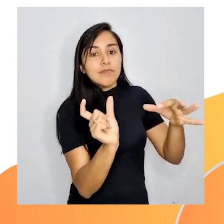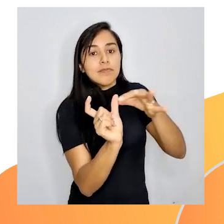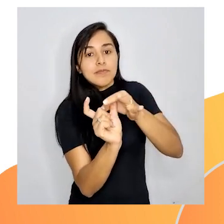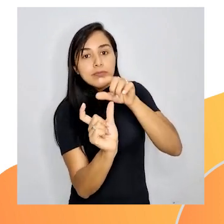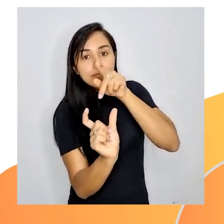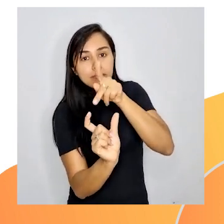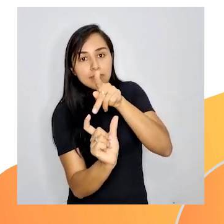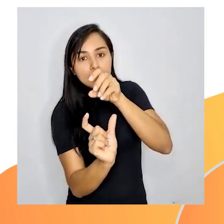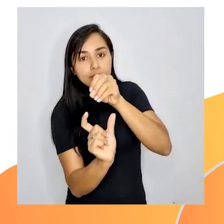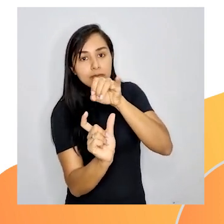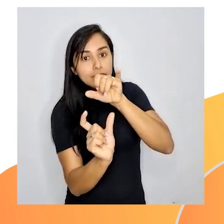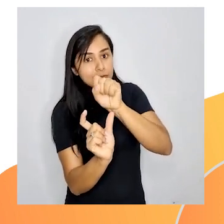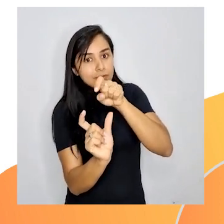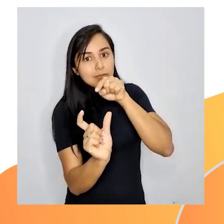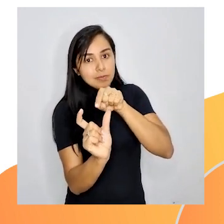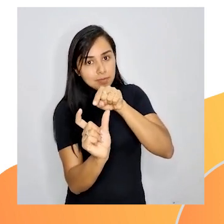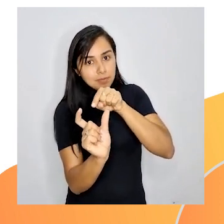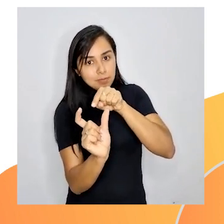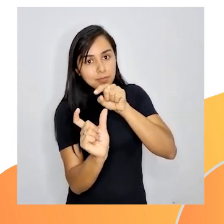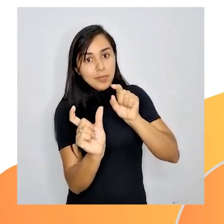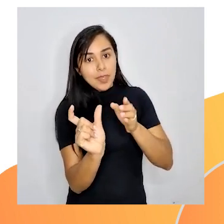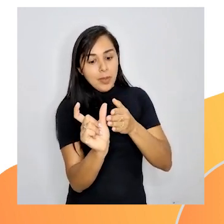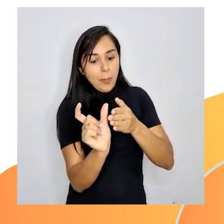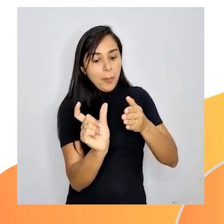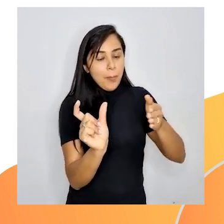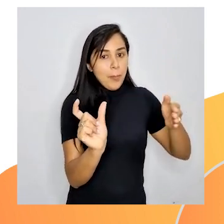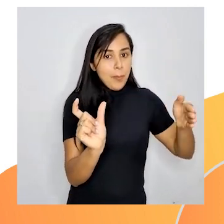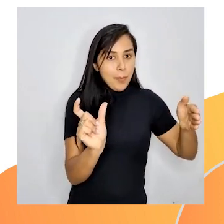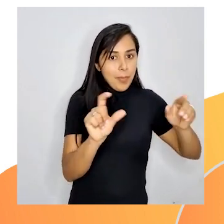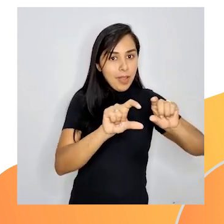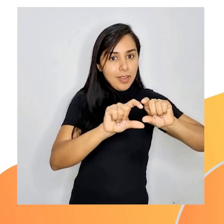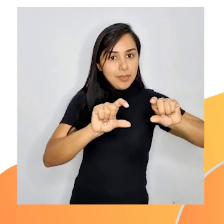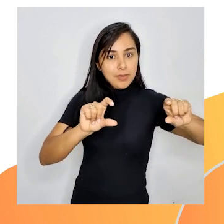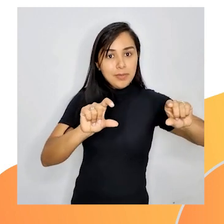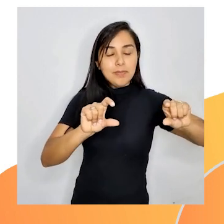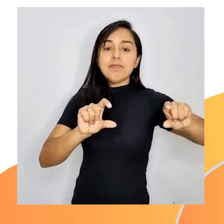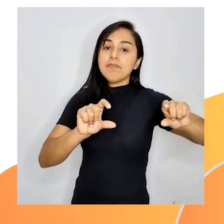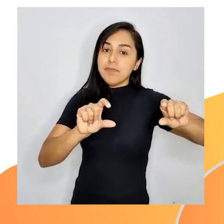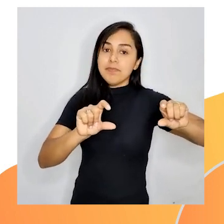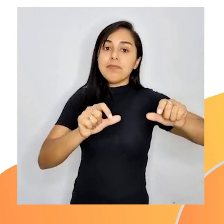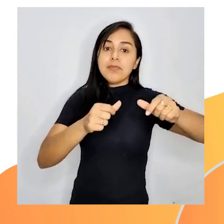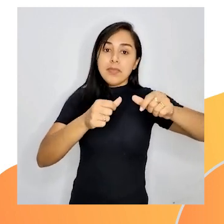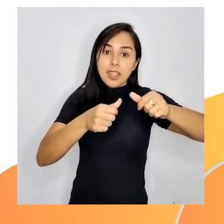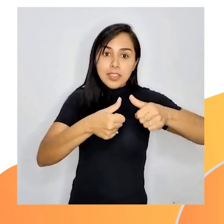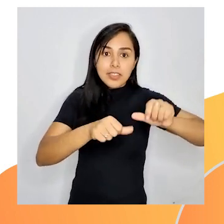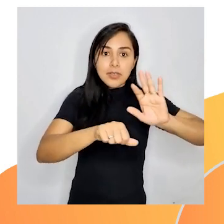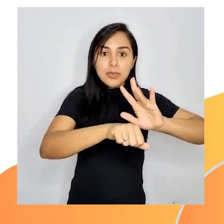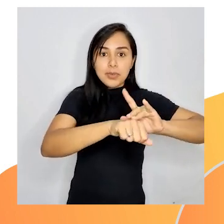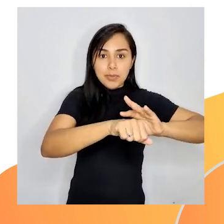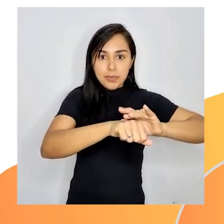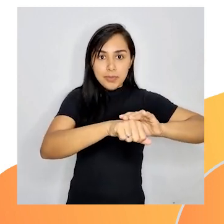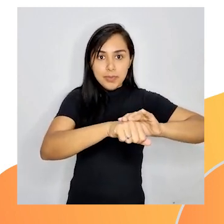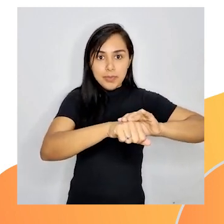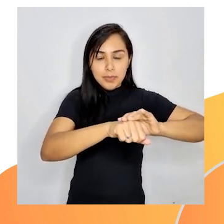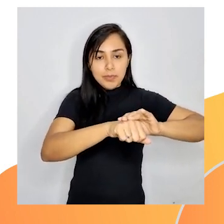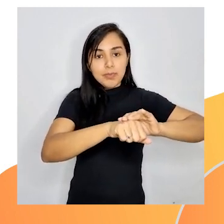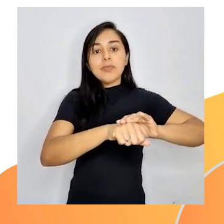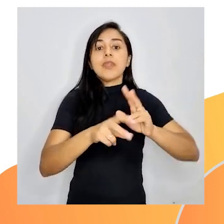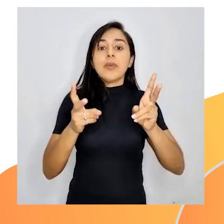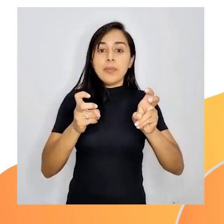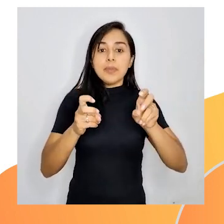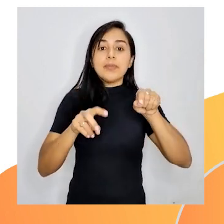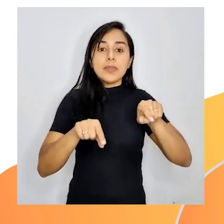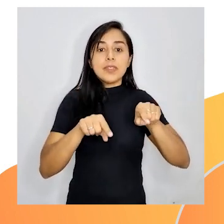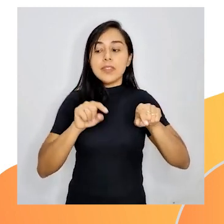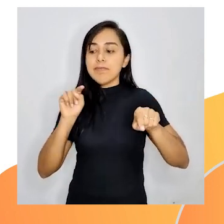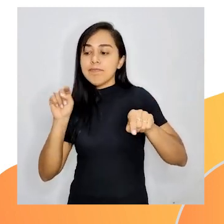oração, Laura não foi à escola, tem sujeito e tem predicado. A segunda oração, está doente, tem sujeito e